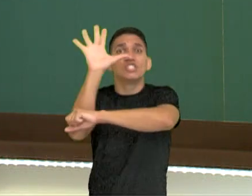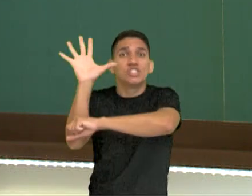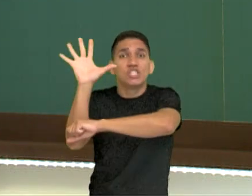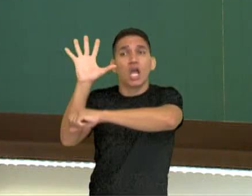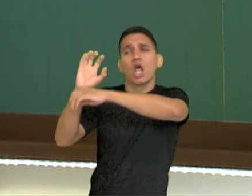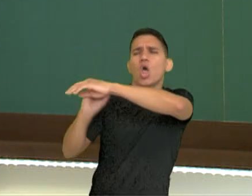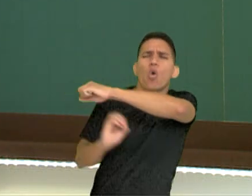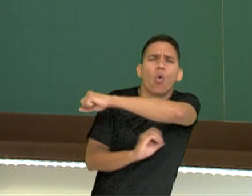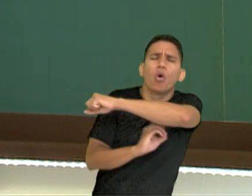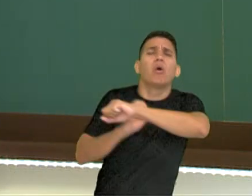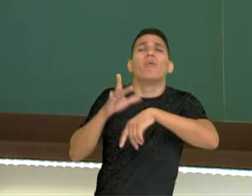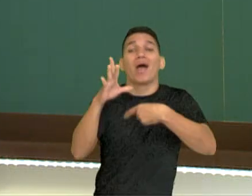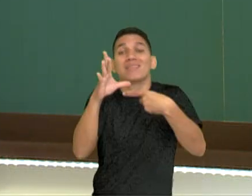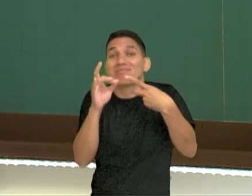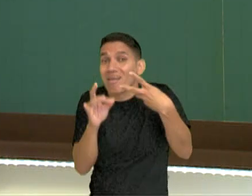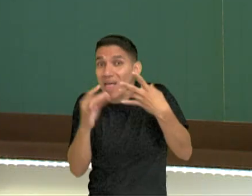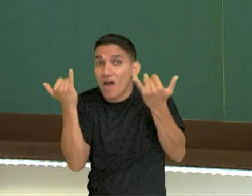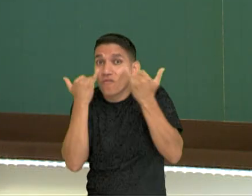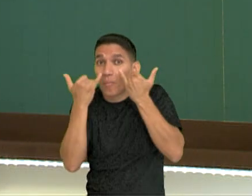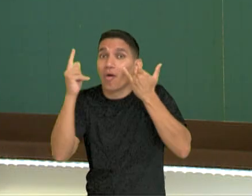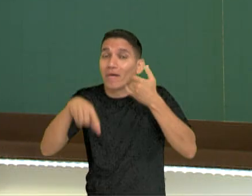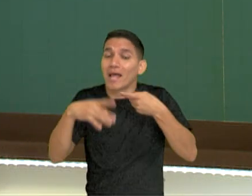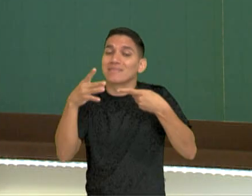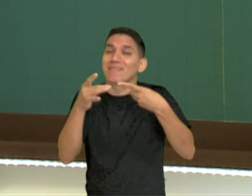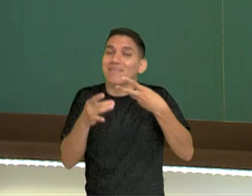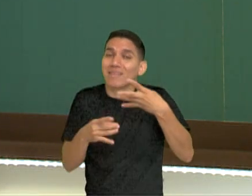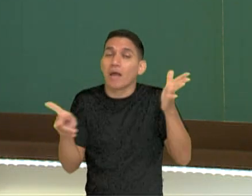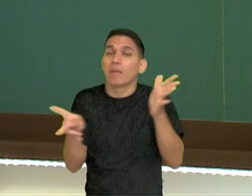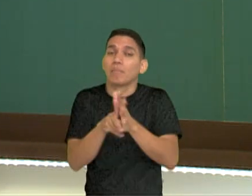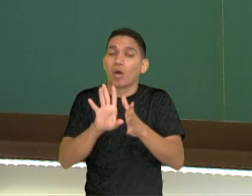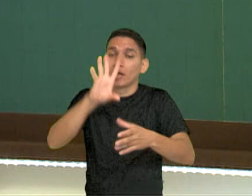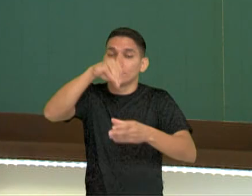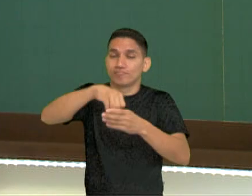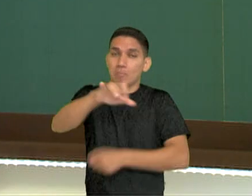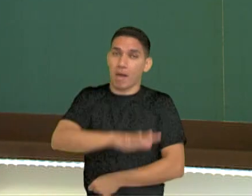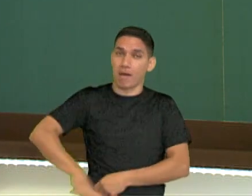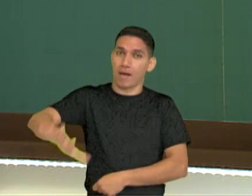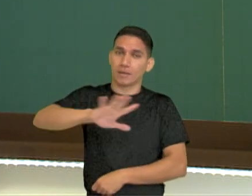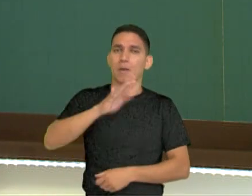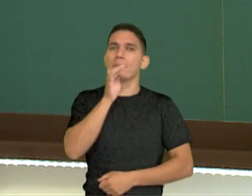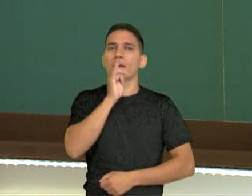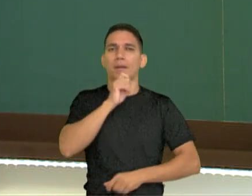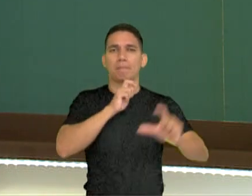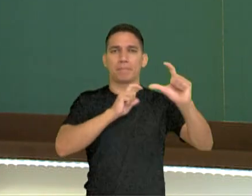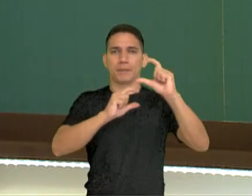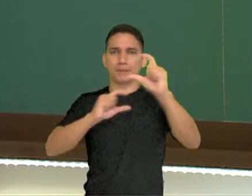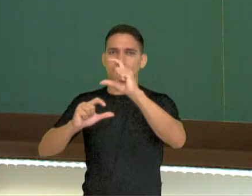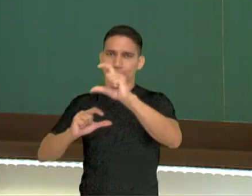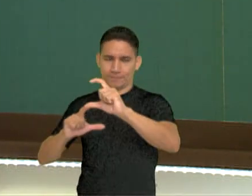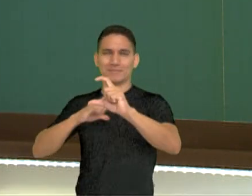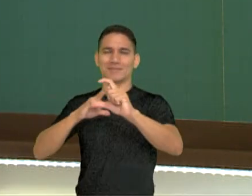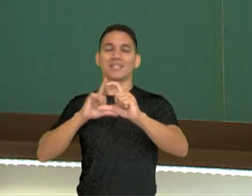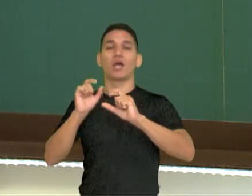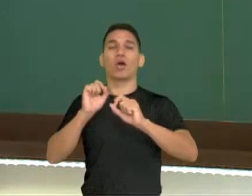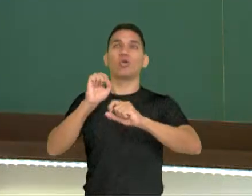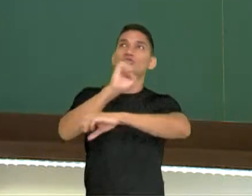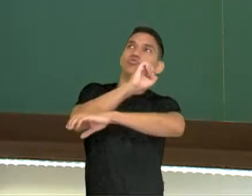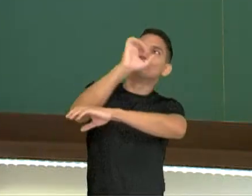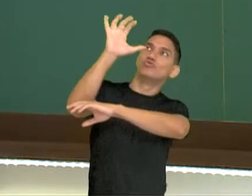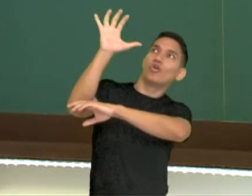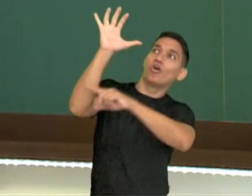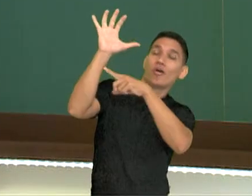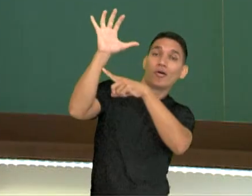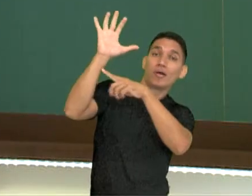esses detalhes aí fazem parte da descrição do espaço, né? Lá na história em quadrinho, por exemplo, lá tá lá o sol lá